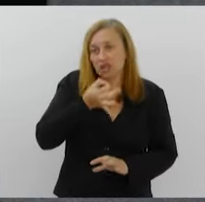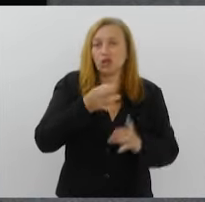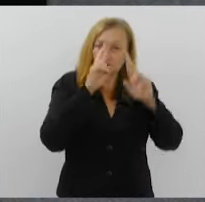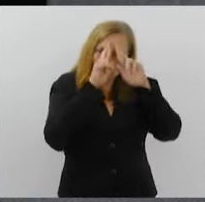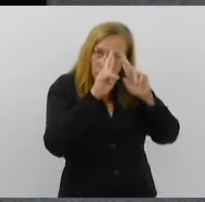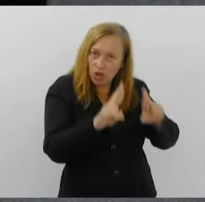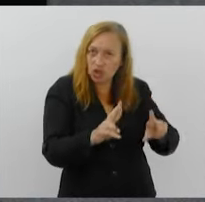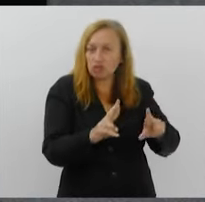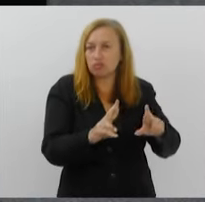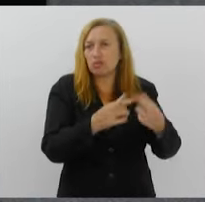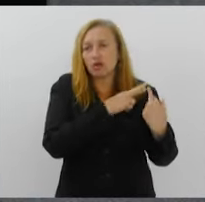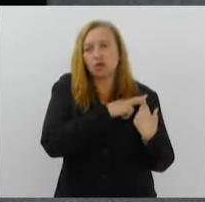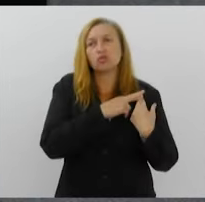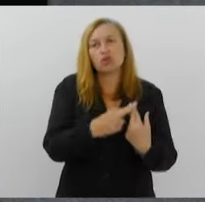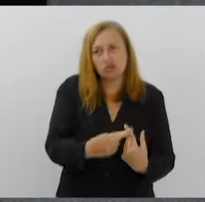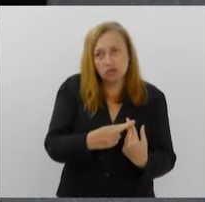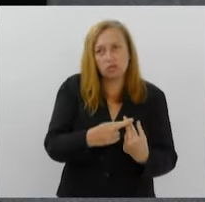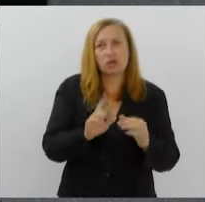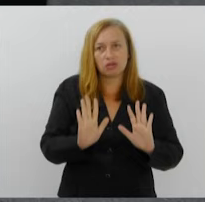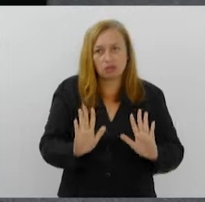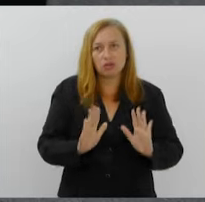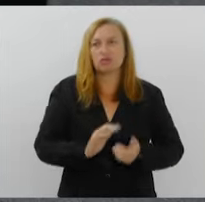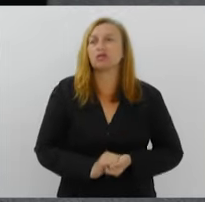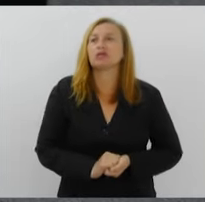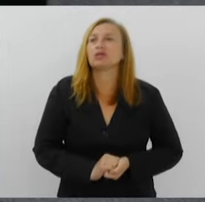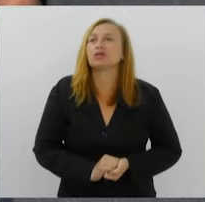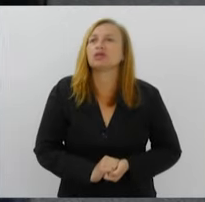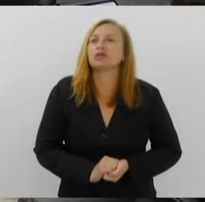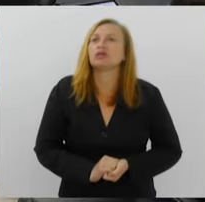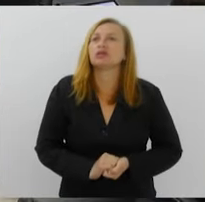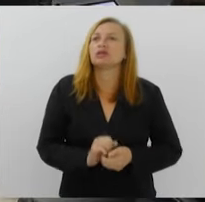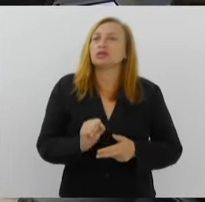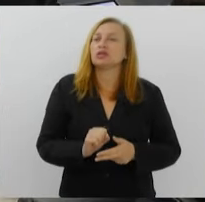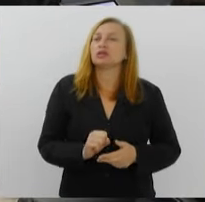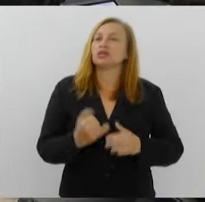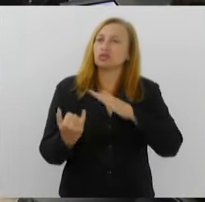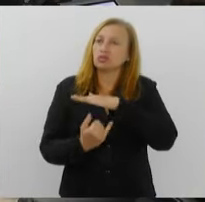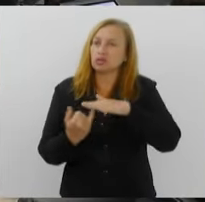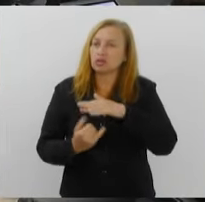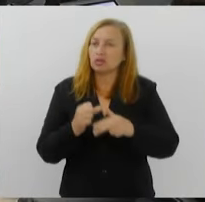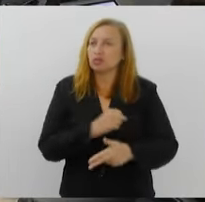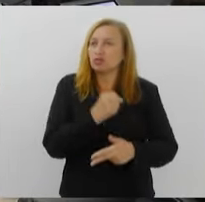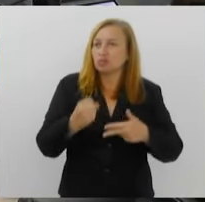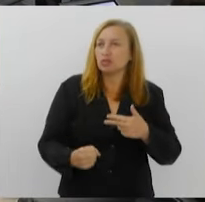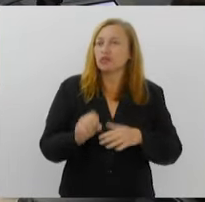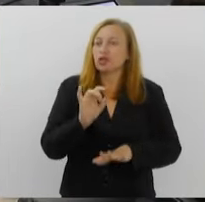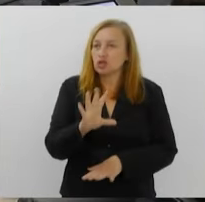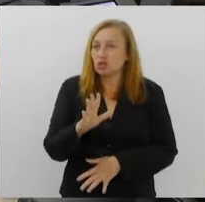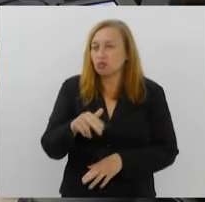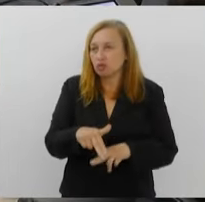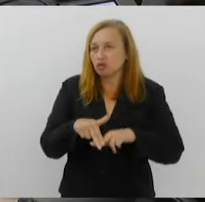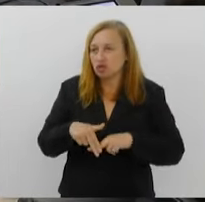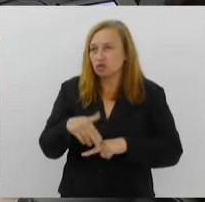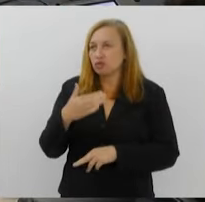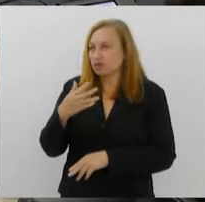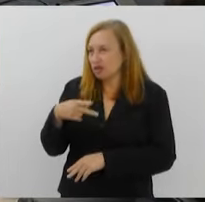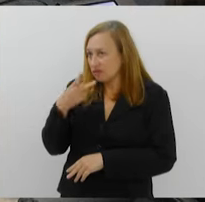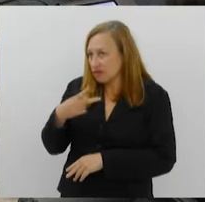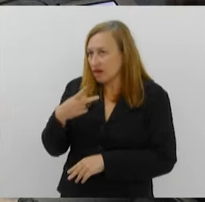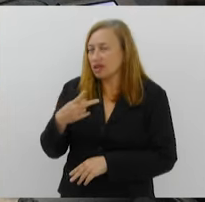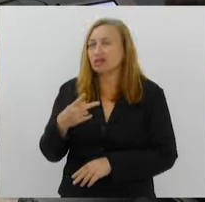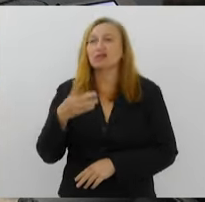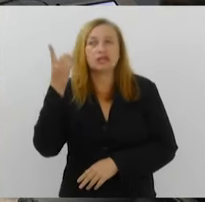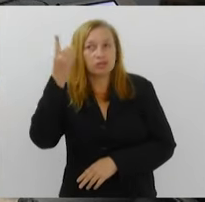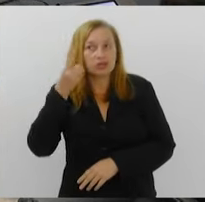respeito entre as instituições e os poderes. Senhor presidente, só em razão da citação e da cordialidade com o